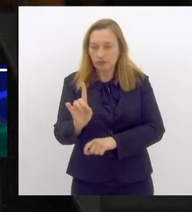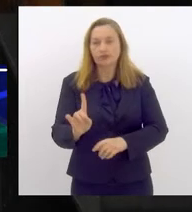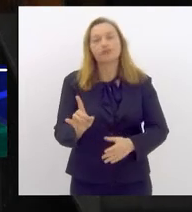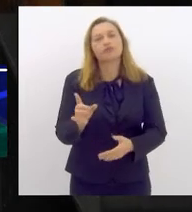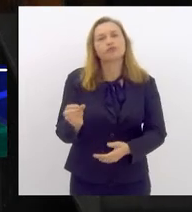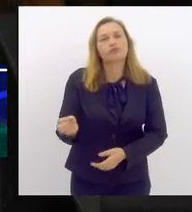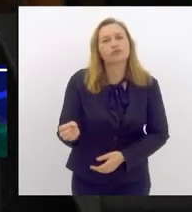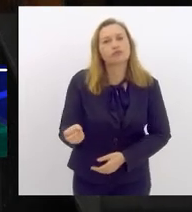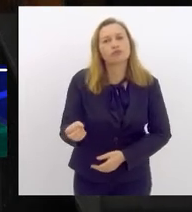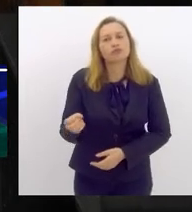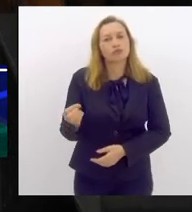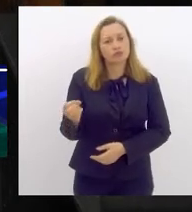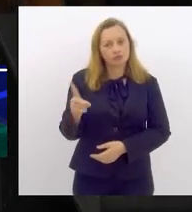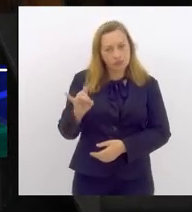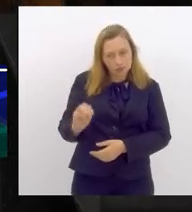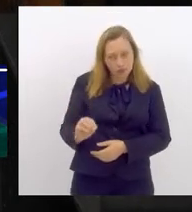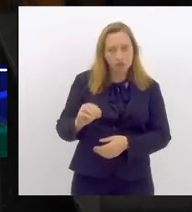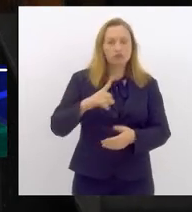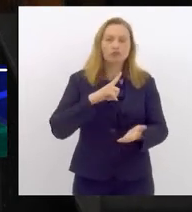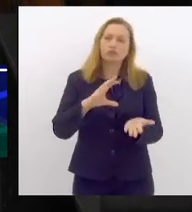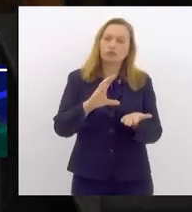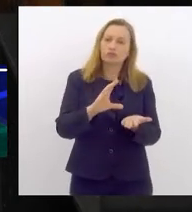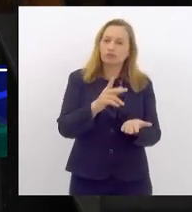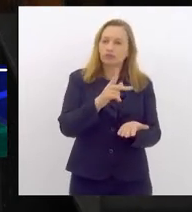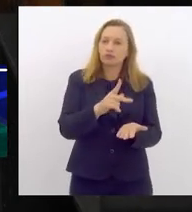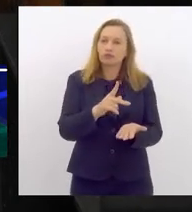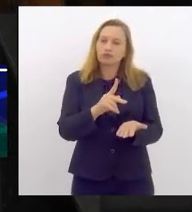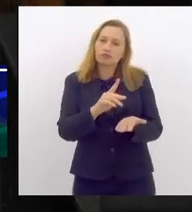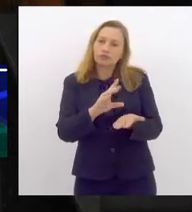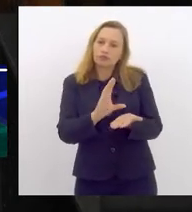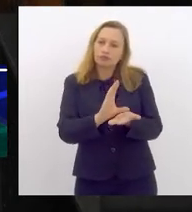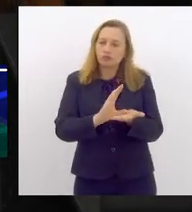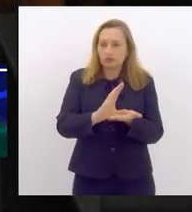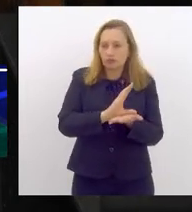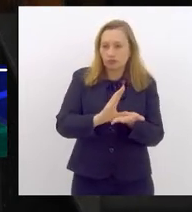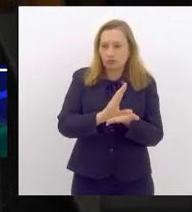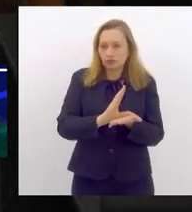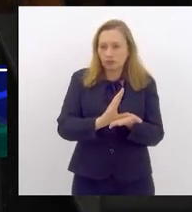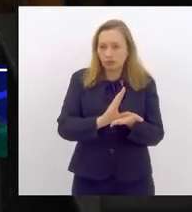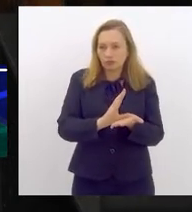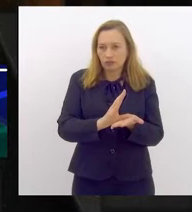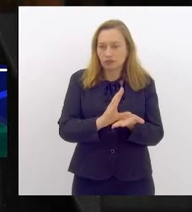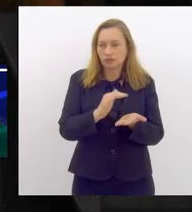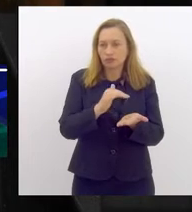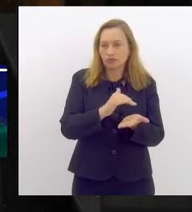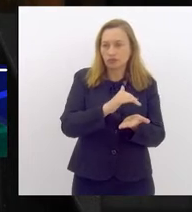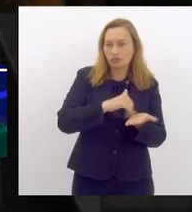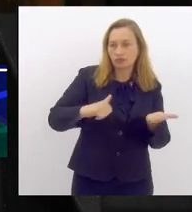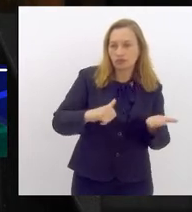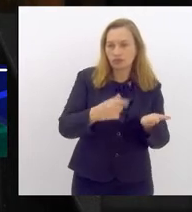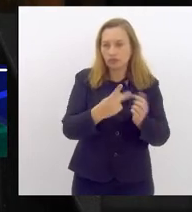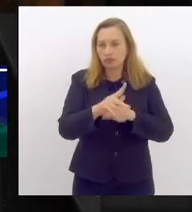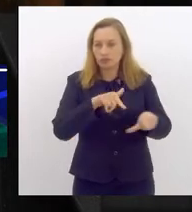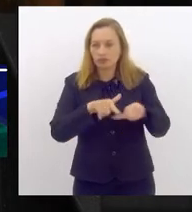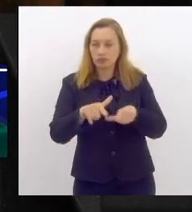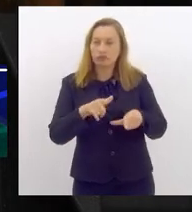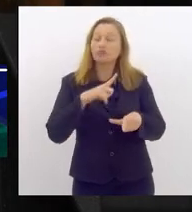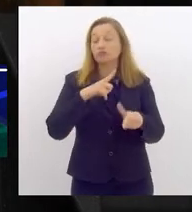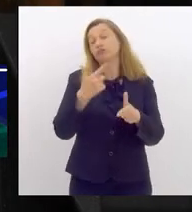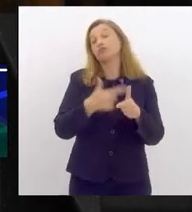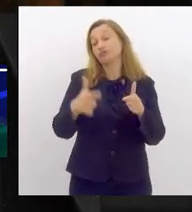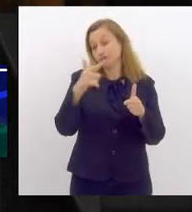recentemente esteve Conselheiro que teve seu mandato retirado porque tinha os